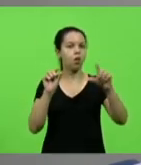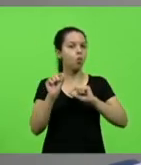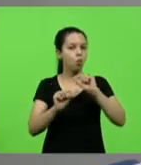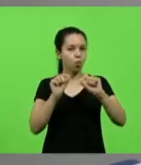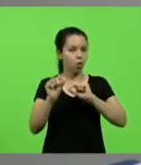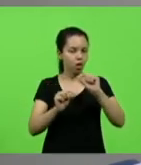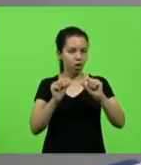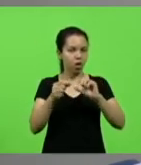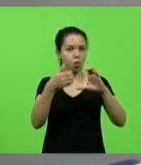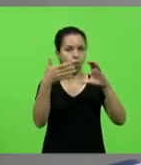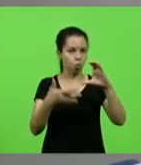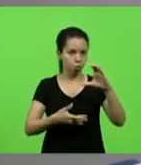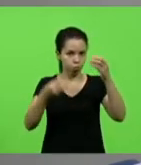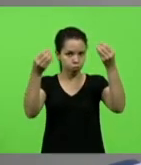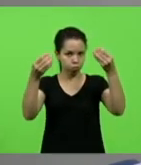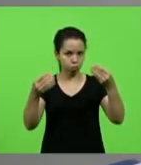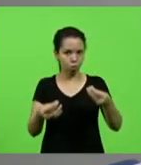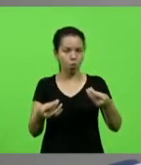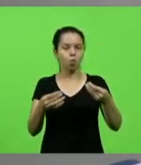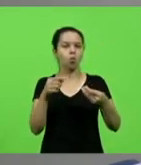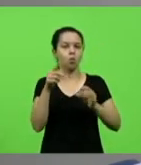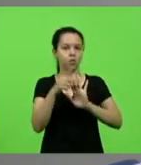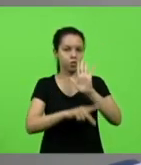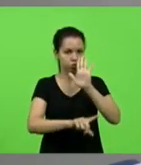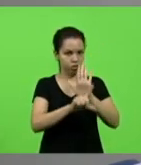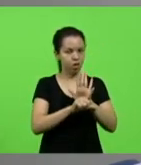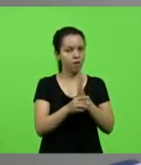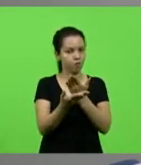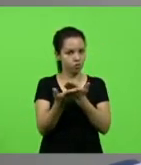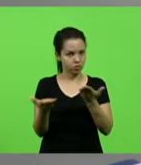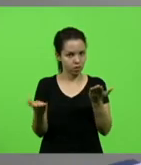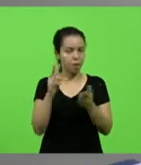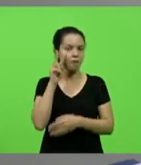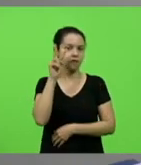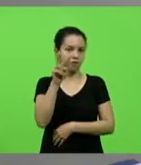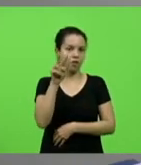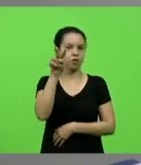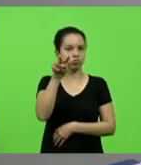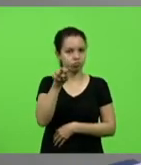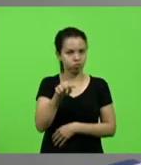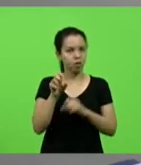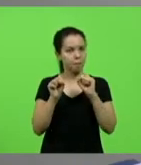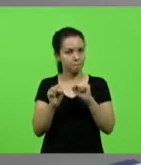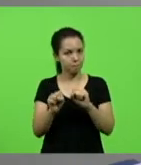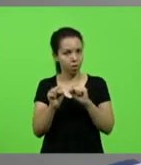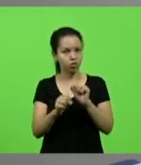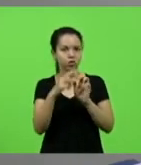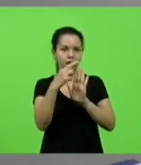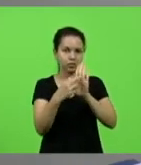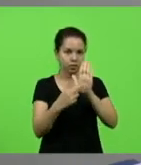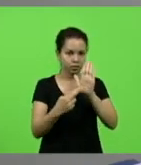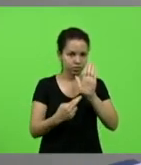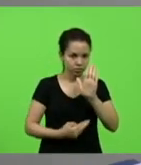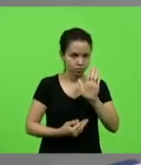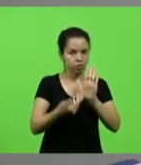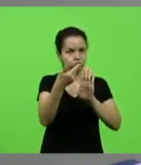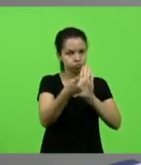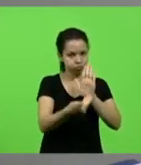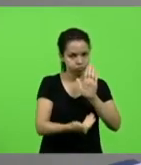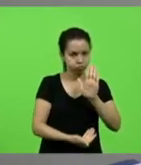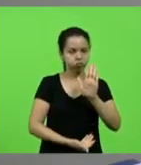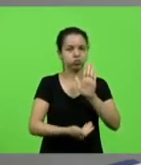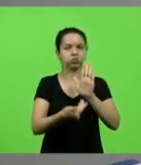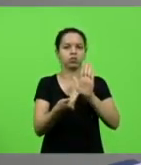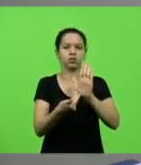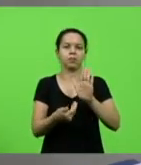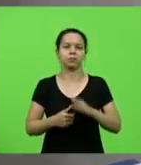projeto de lei e vossas excelências podem aqui acompanhar a redação deste conteúdo. Então,